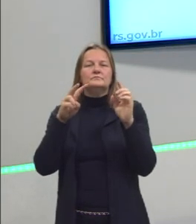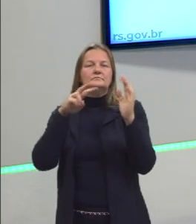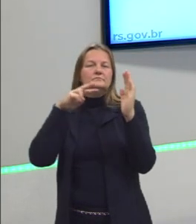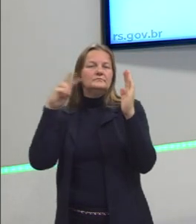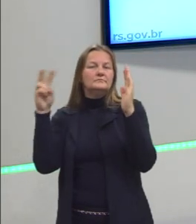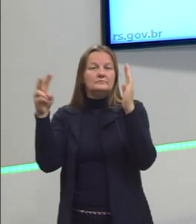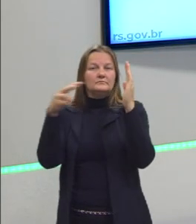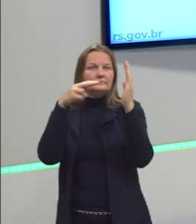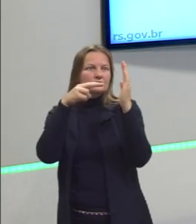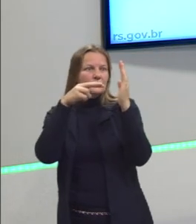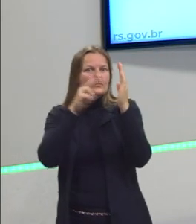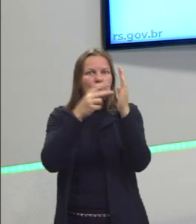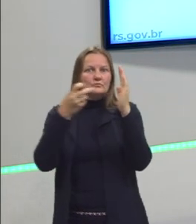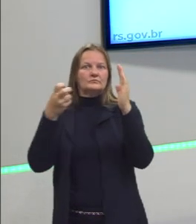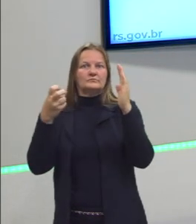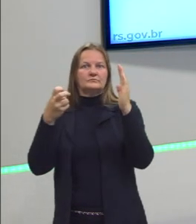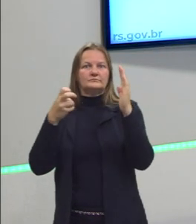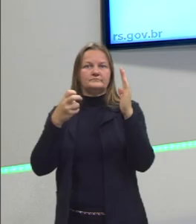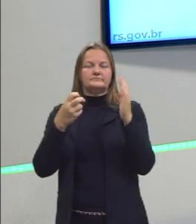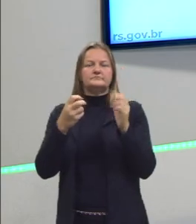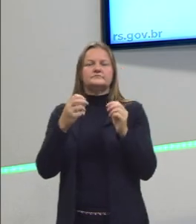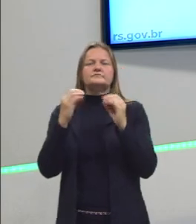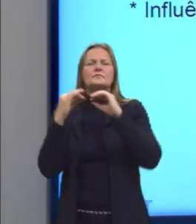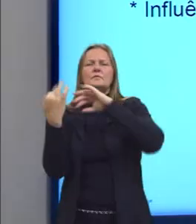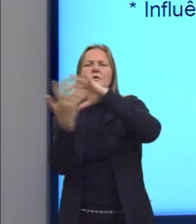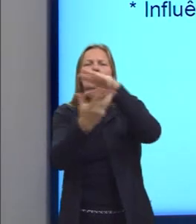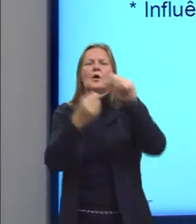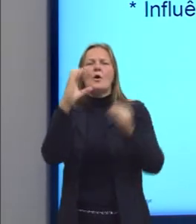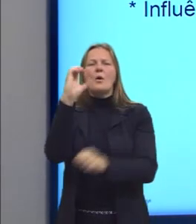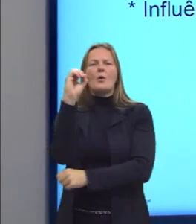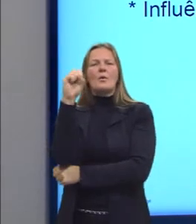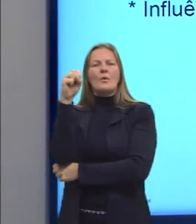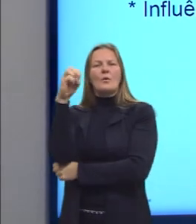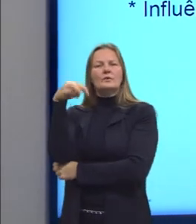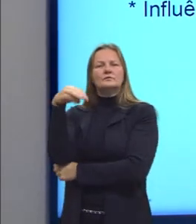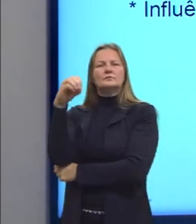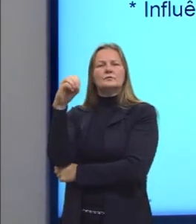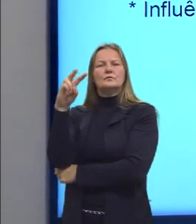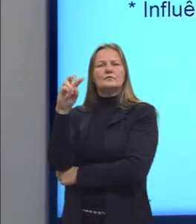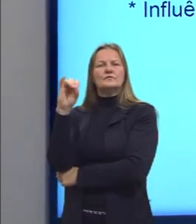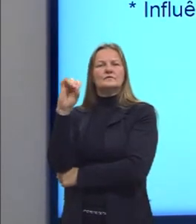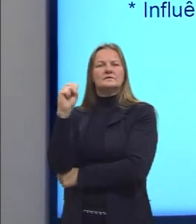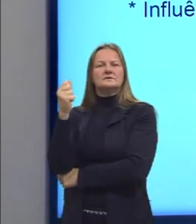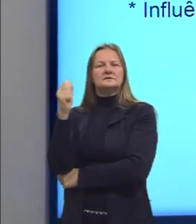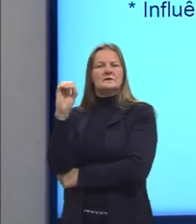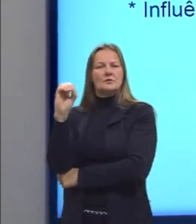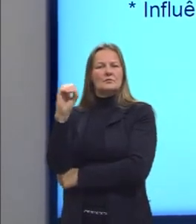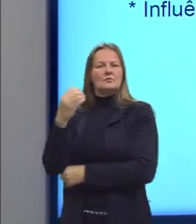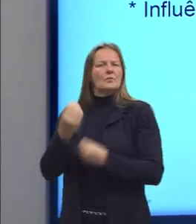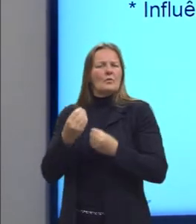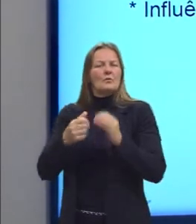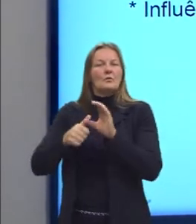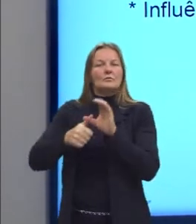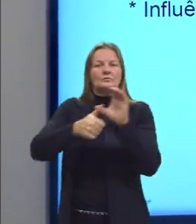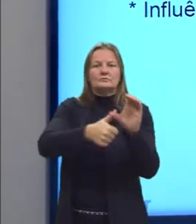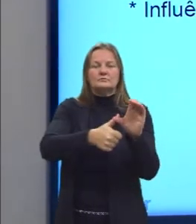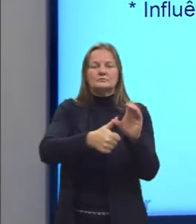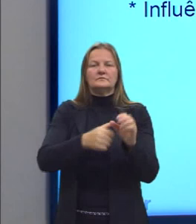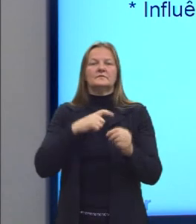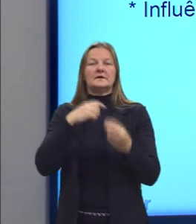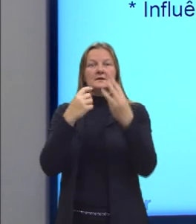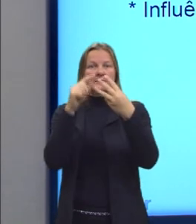o distanciamento das coisas do mundo mas vamos ter que é dois grandes filósofos eu trago três